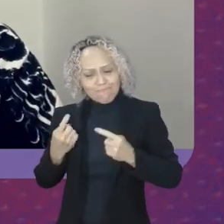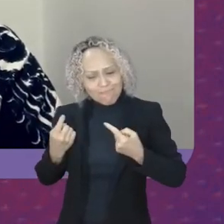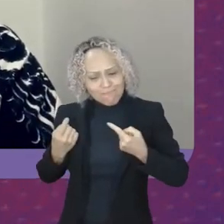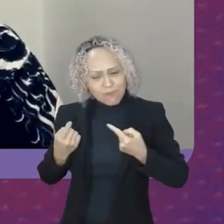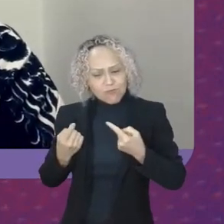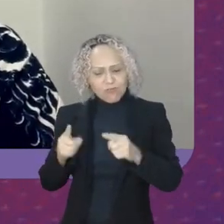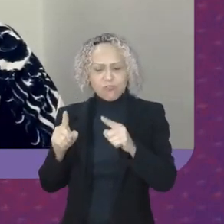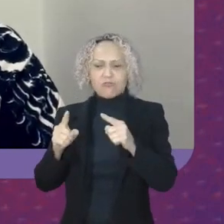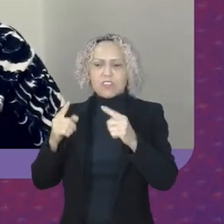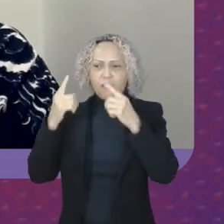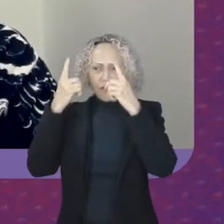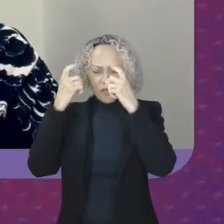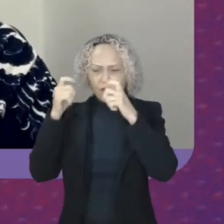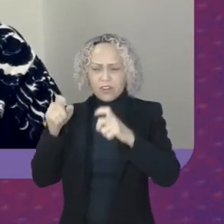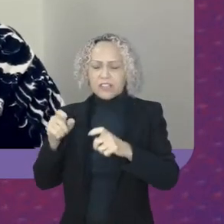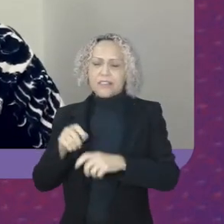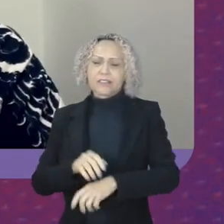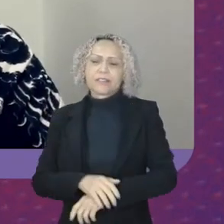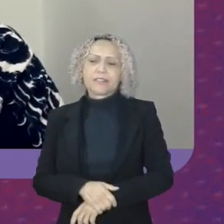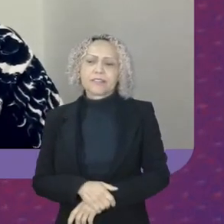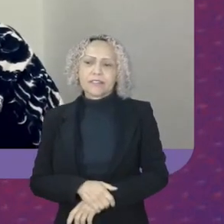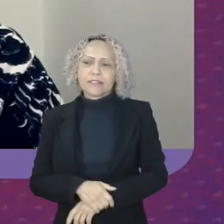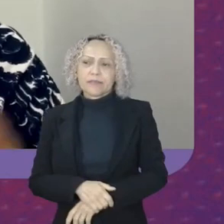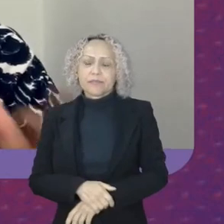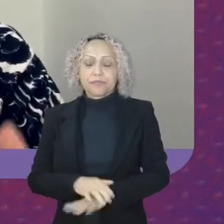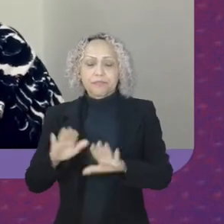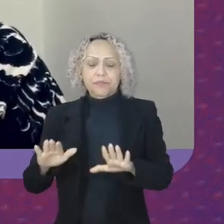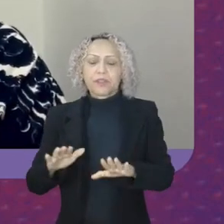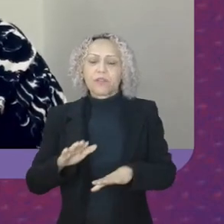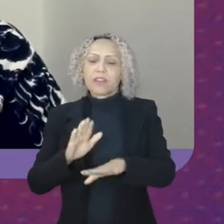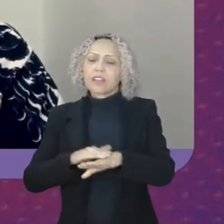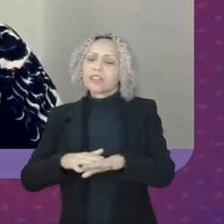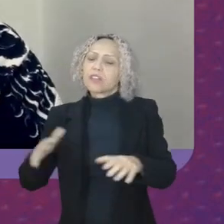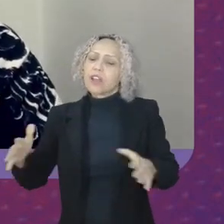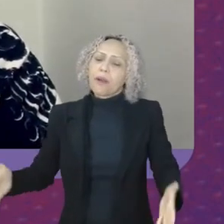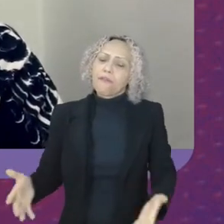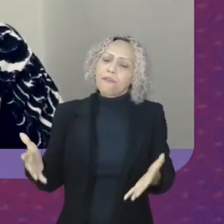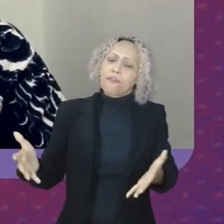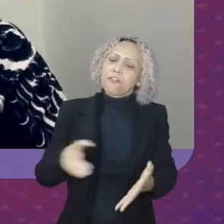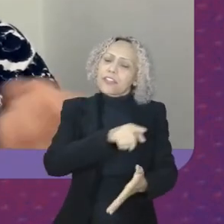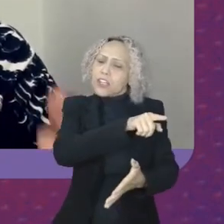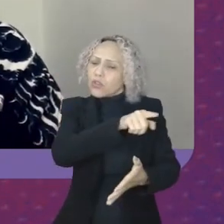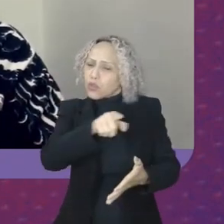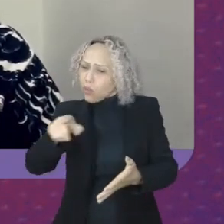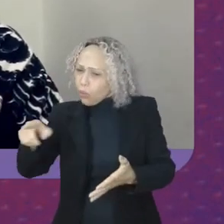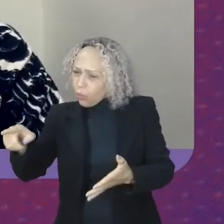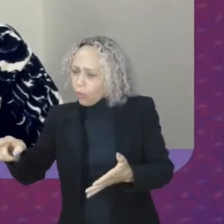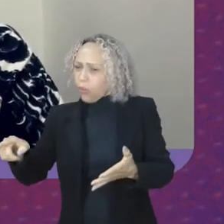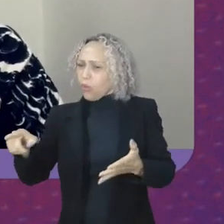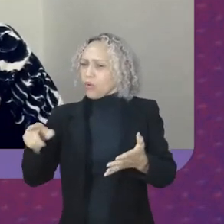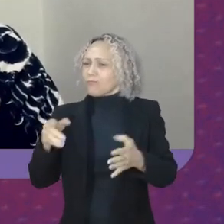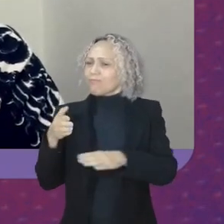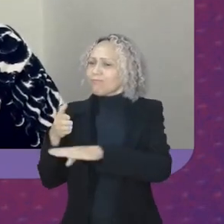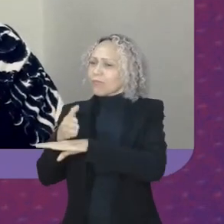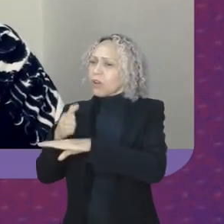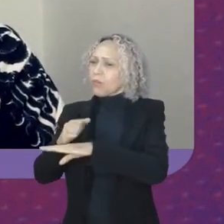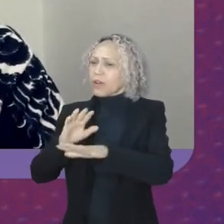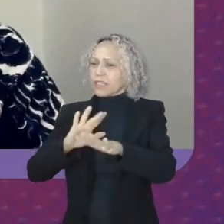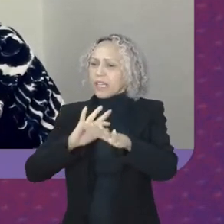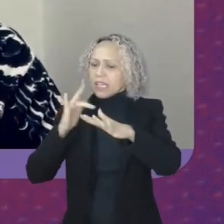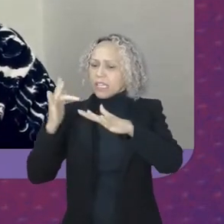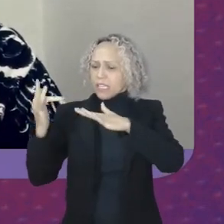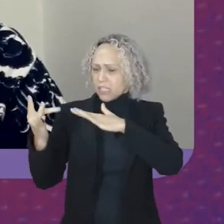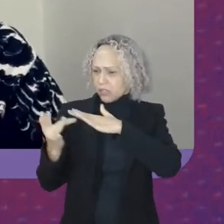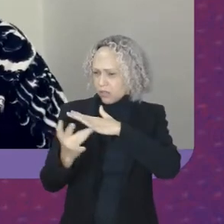também de incentivar que vocês todas e todos acompanhem as redes sociais do Ministério